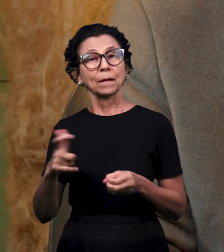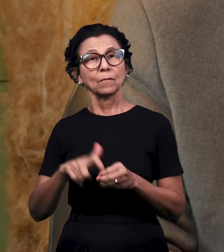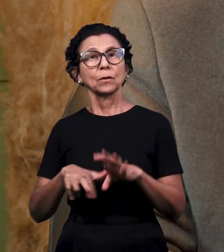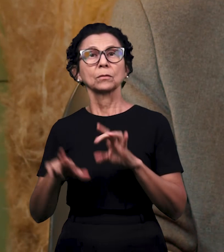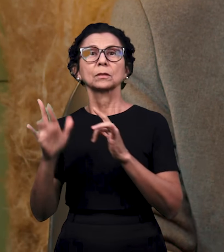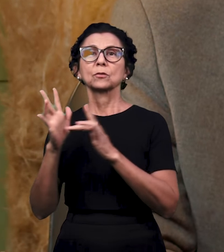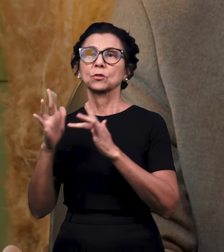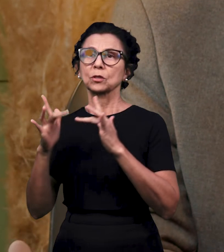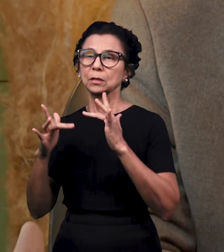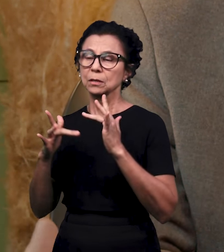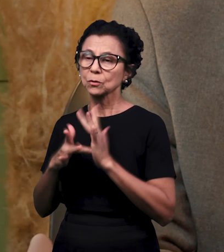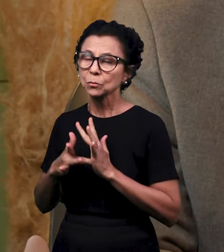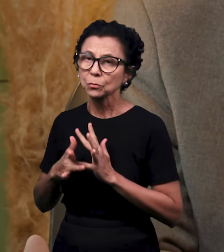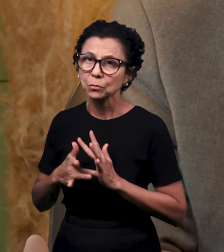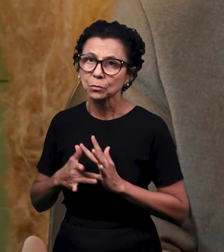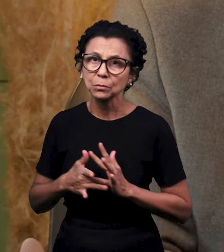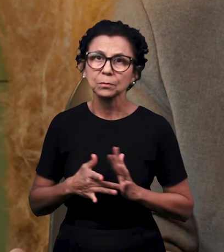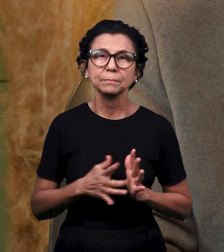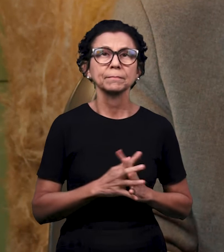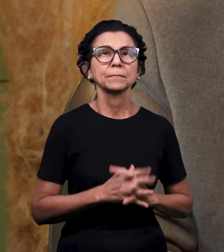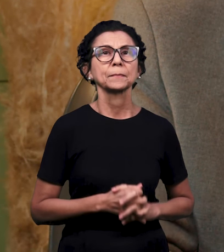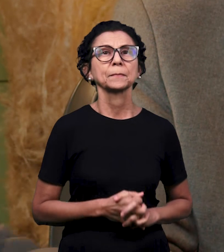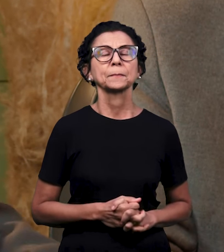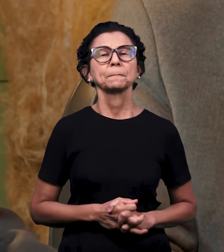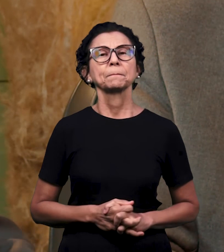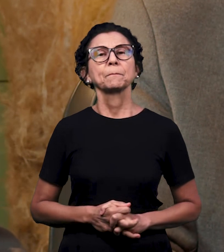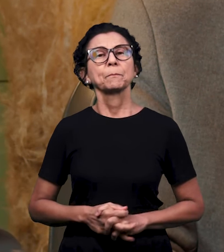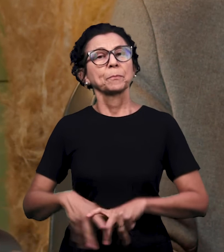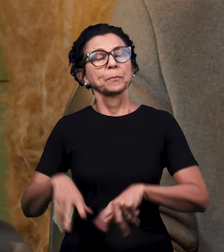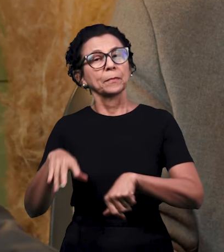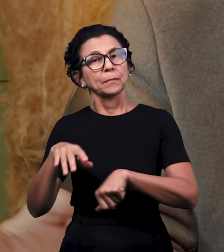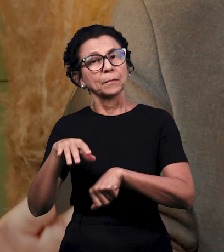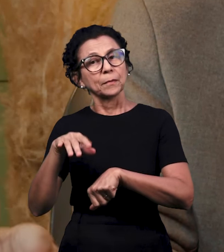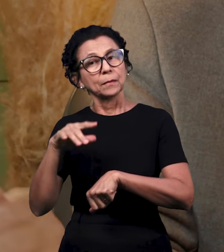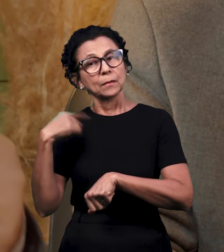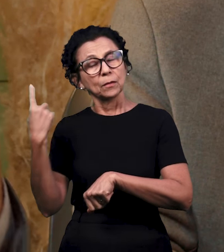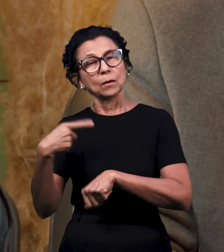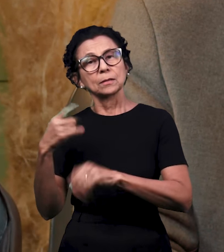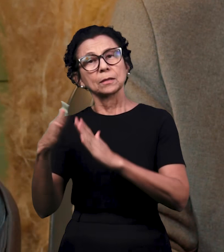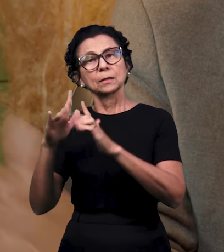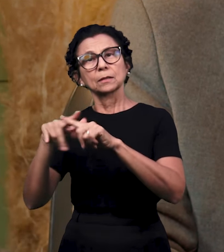da trombeta, aquele toque que nós estamos aguardando tão